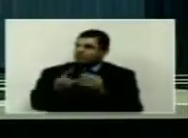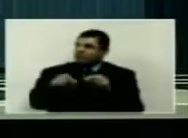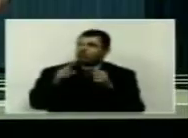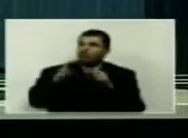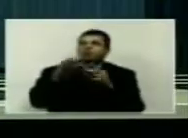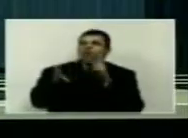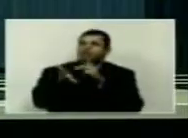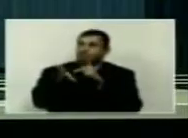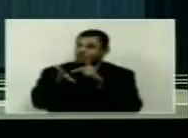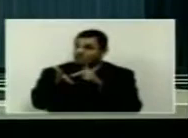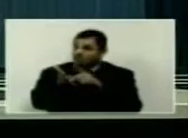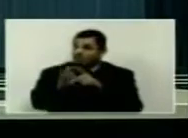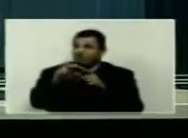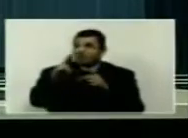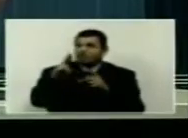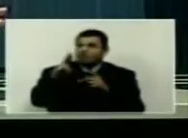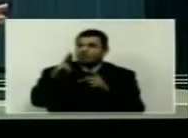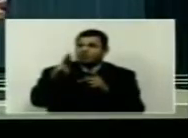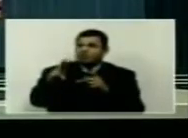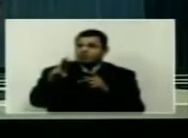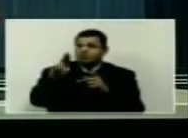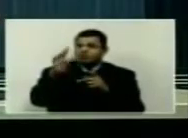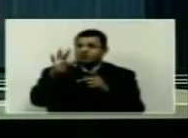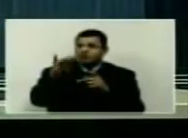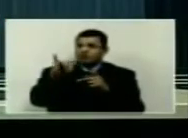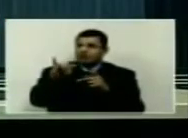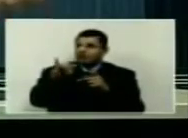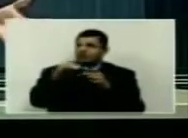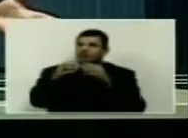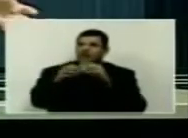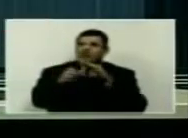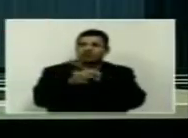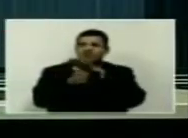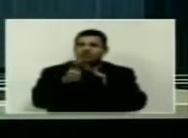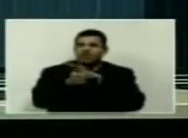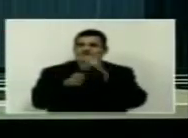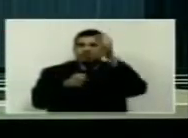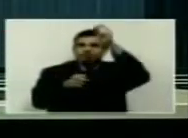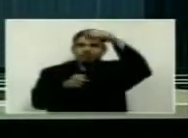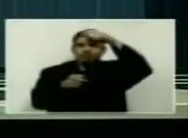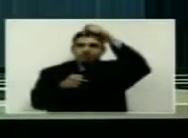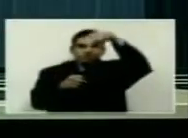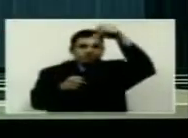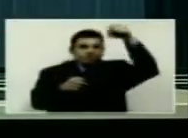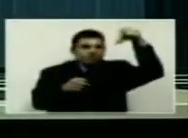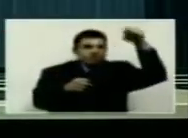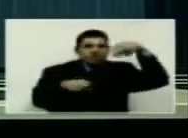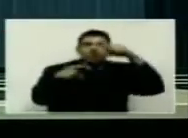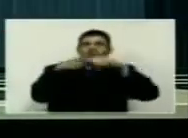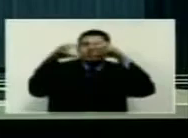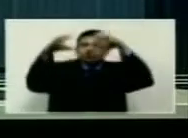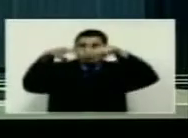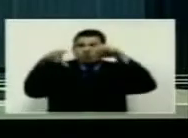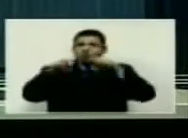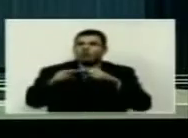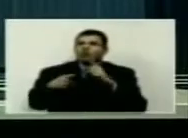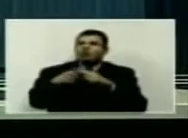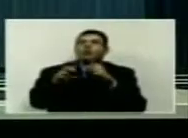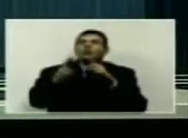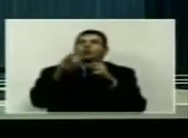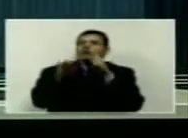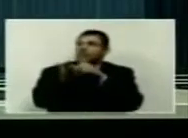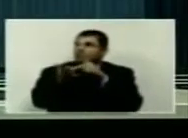Ou não é verdade que a UTI do João Lúcio está cheia de goteira? Ou não é